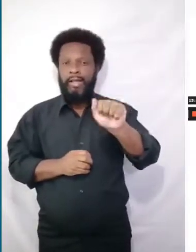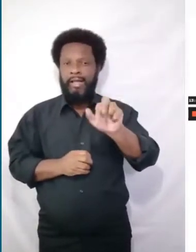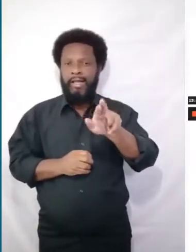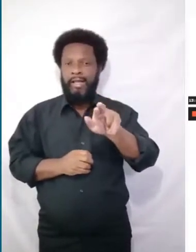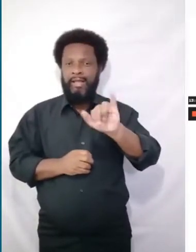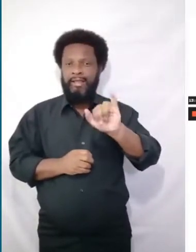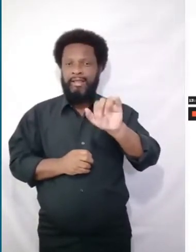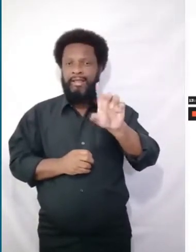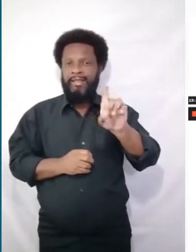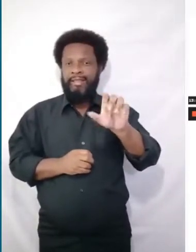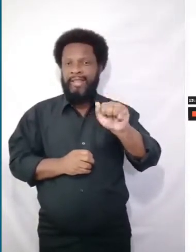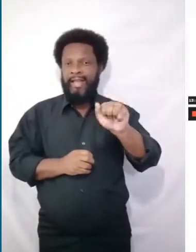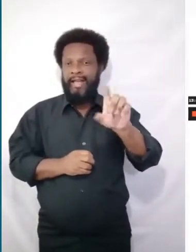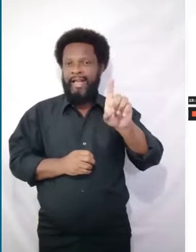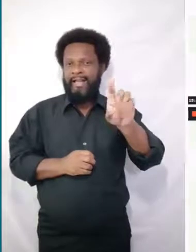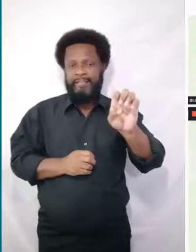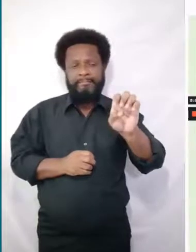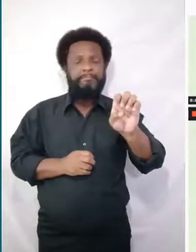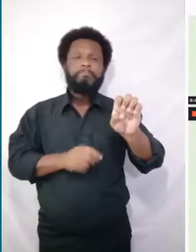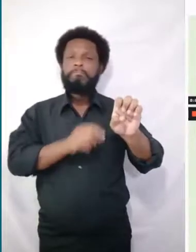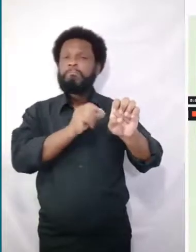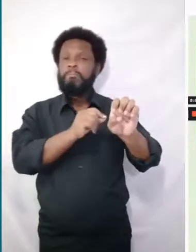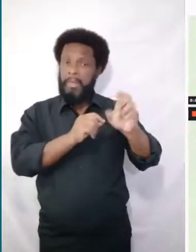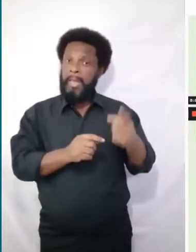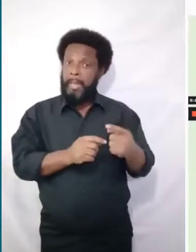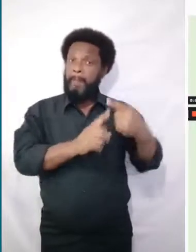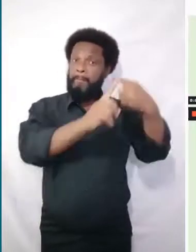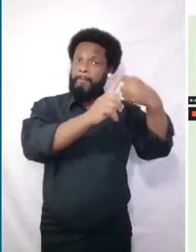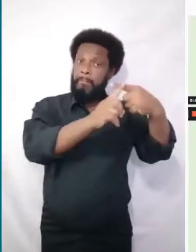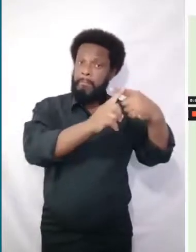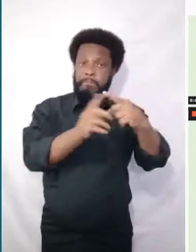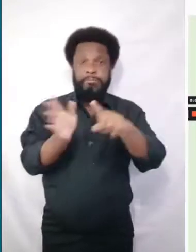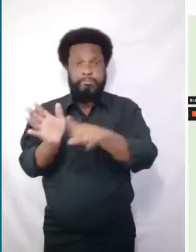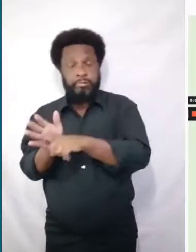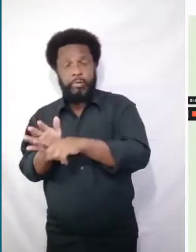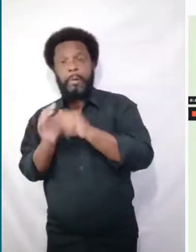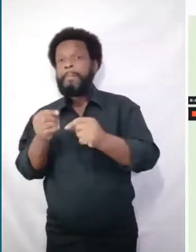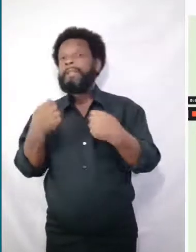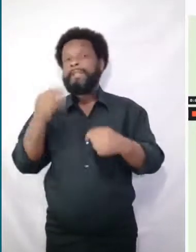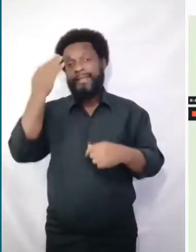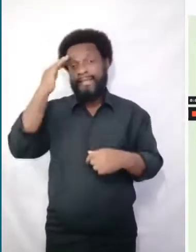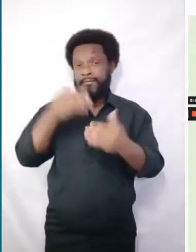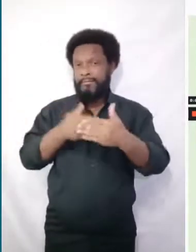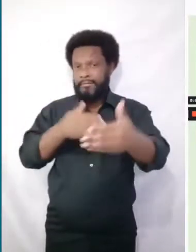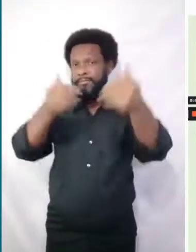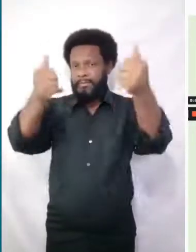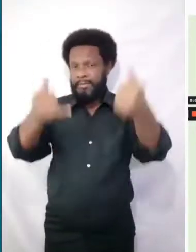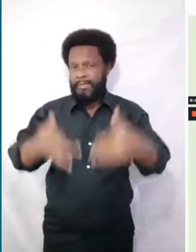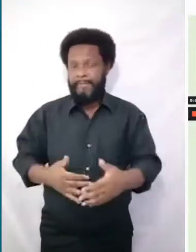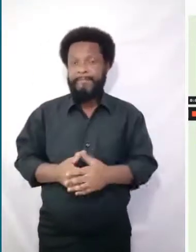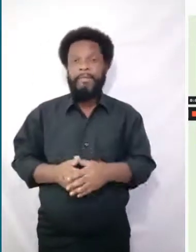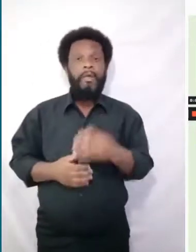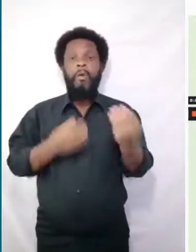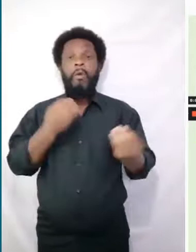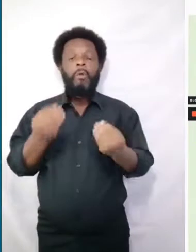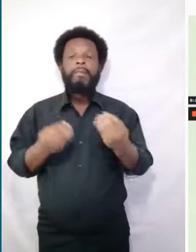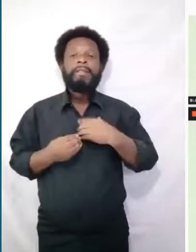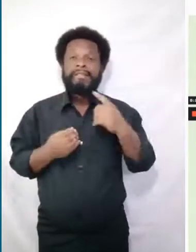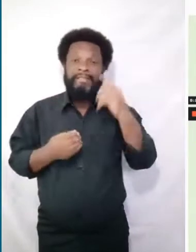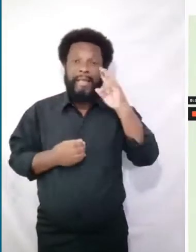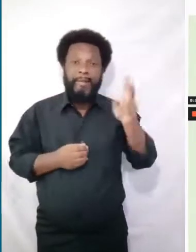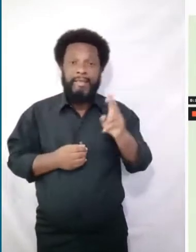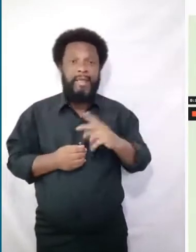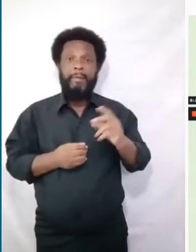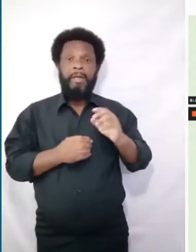chamada polaridade da molécula. Bem, para a gente poder entender o que é a polaridade da molécula, a gente primeiro precisa entender o que é a polaridade da ligação.